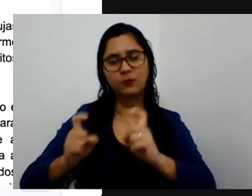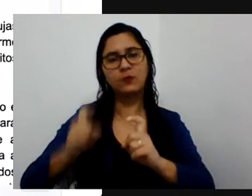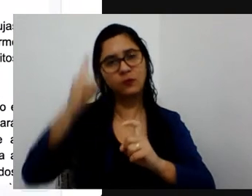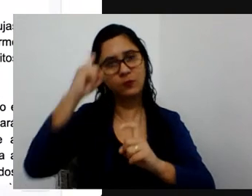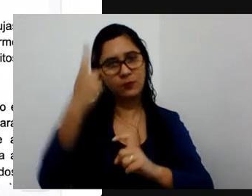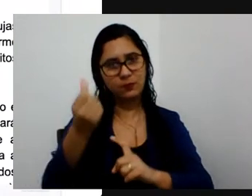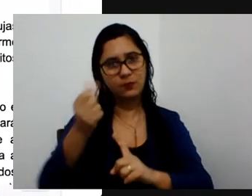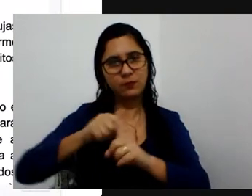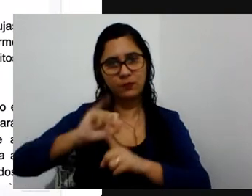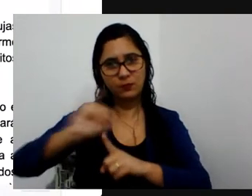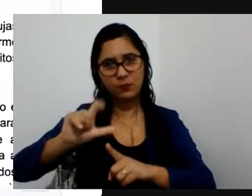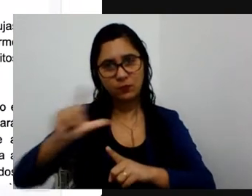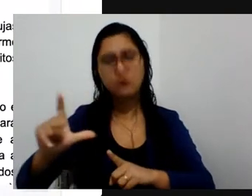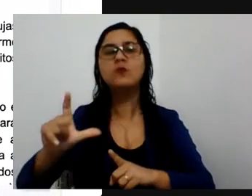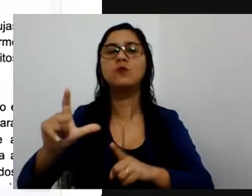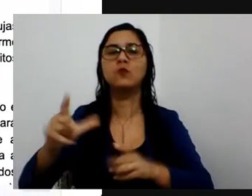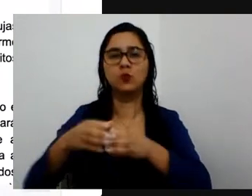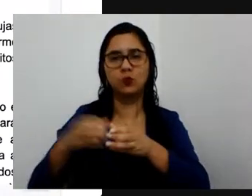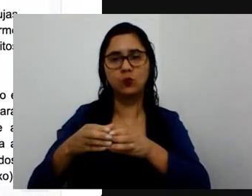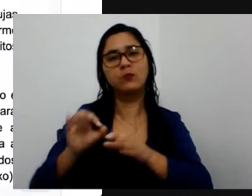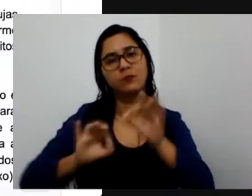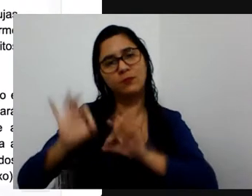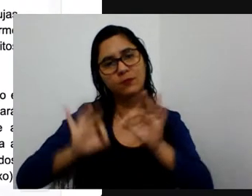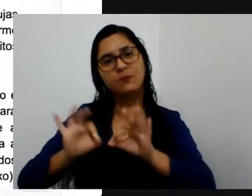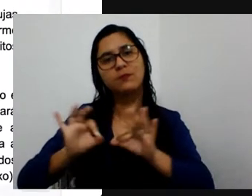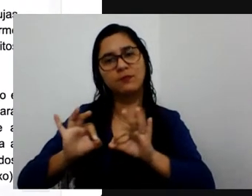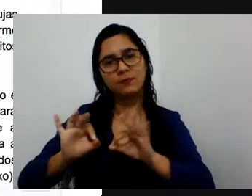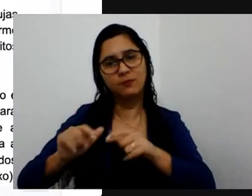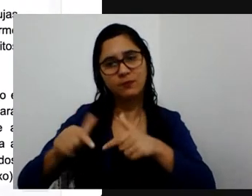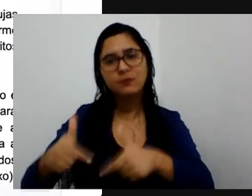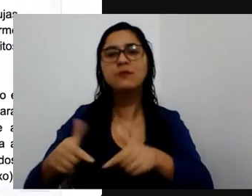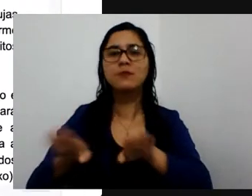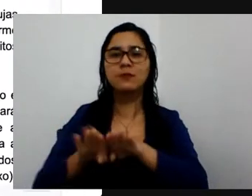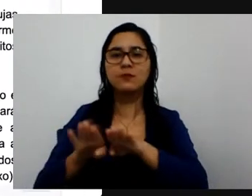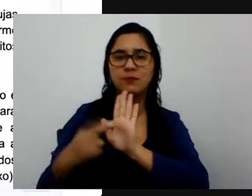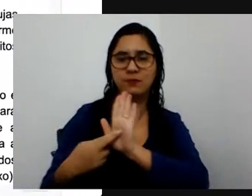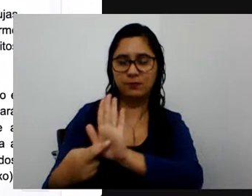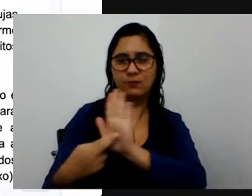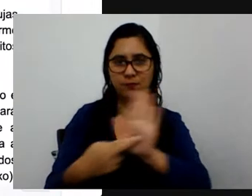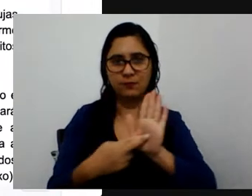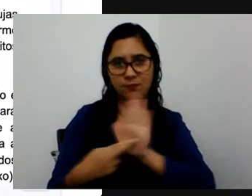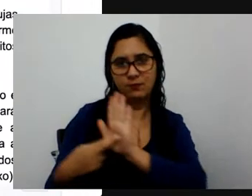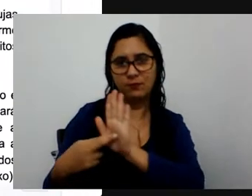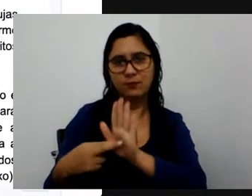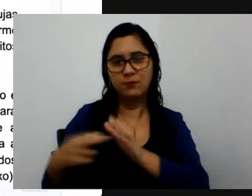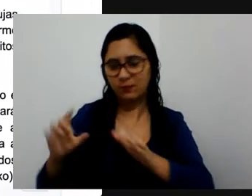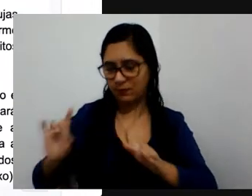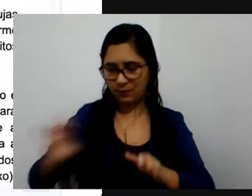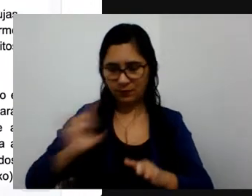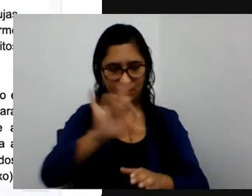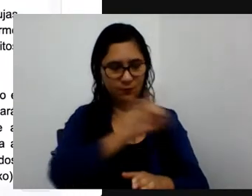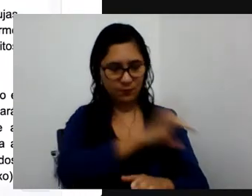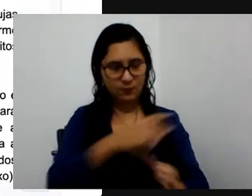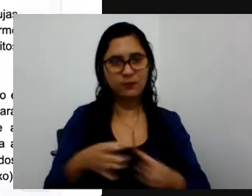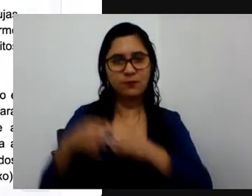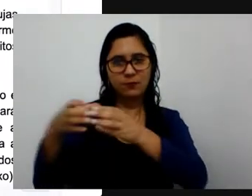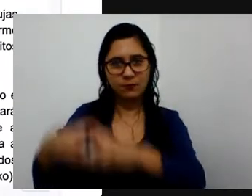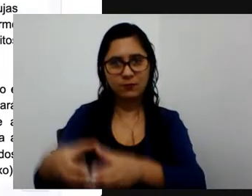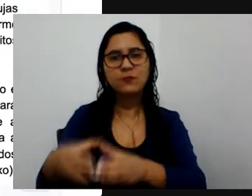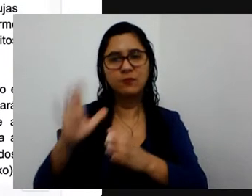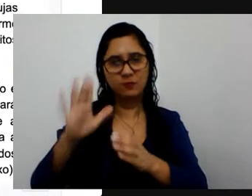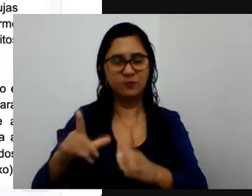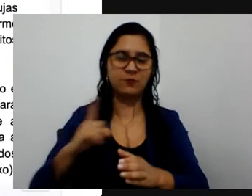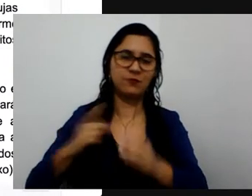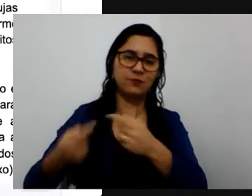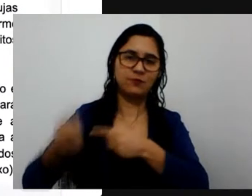16 de julho de 2020, juntamente com a Comissão Técnico-Executiva e os representantes designados pelas candidaturas, conforme estabelecido